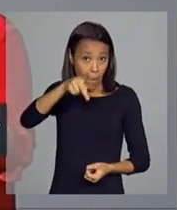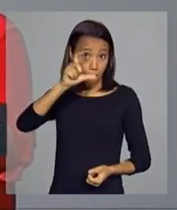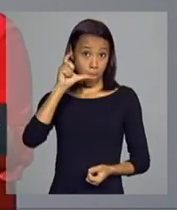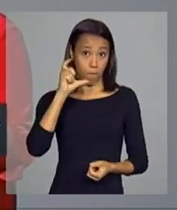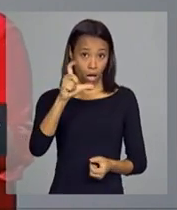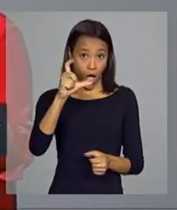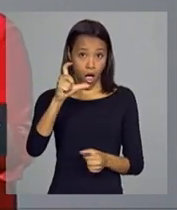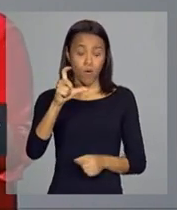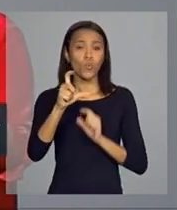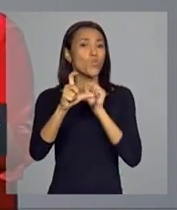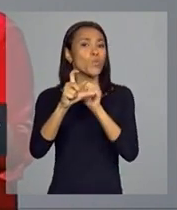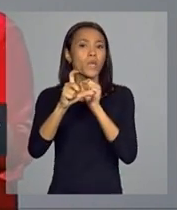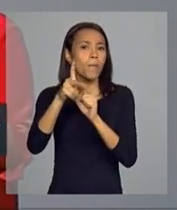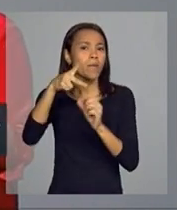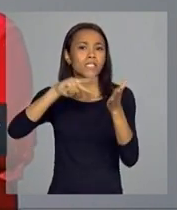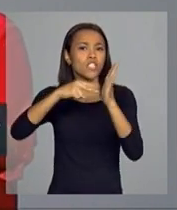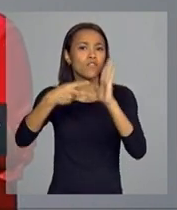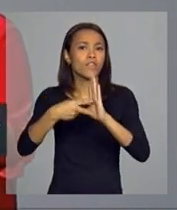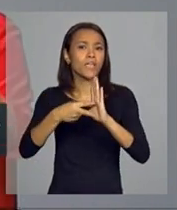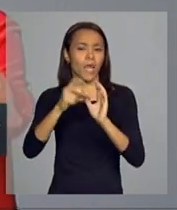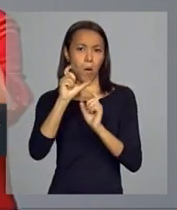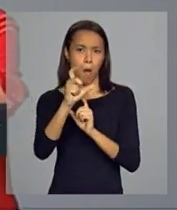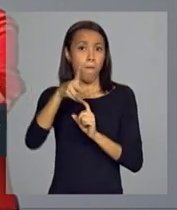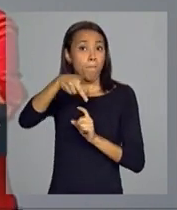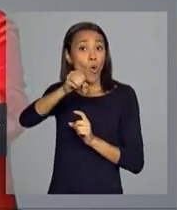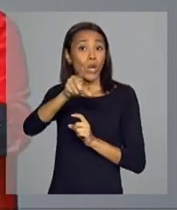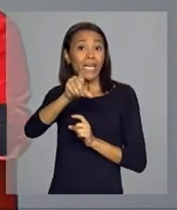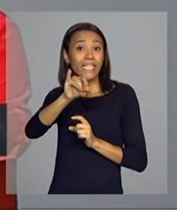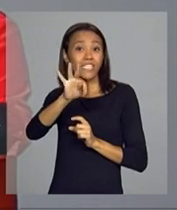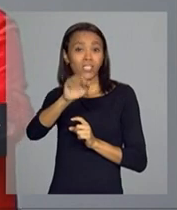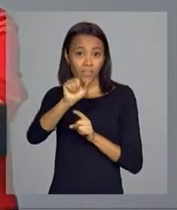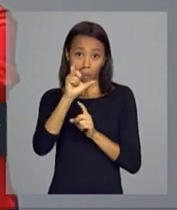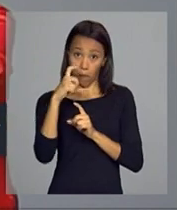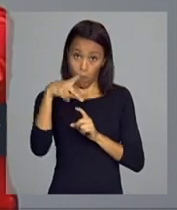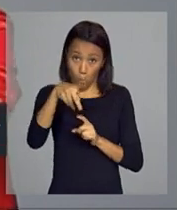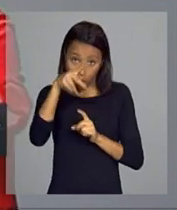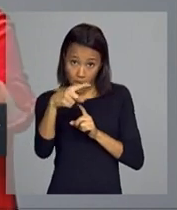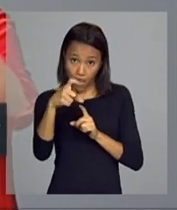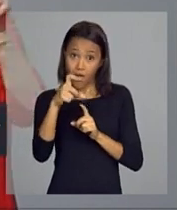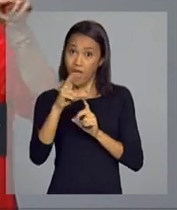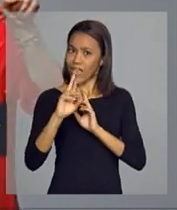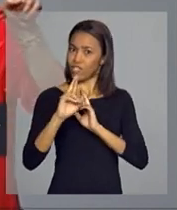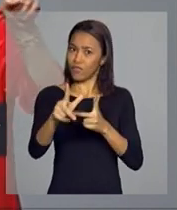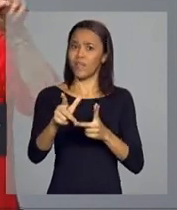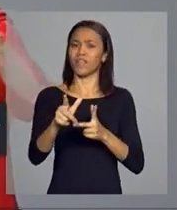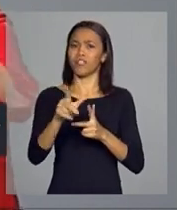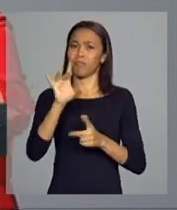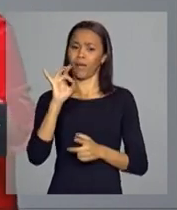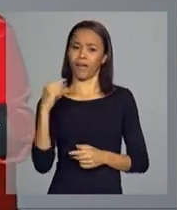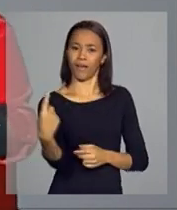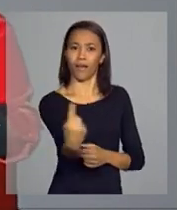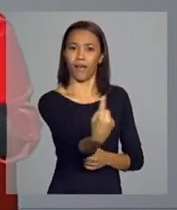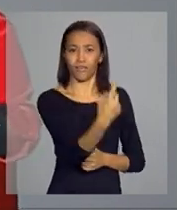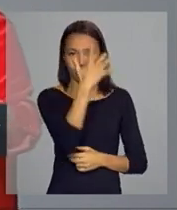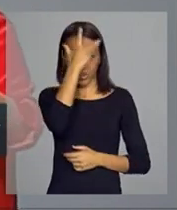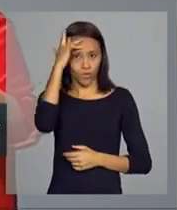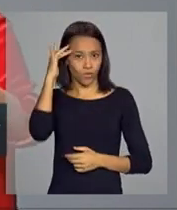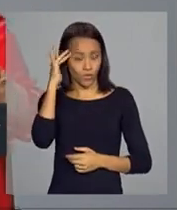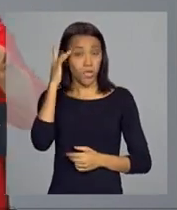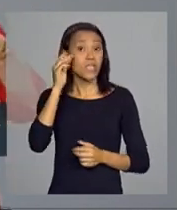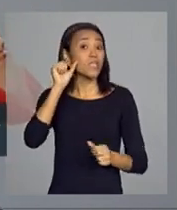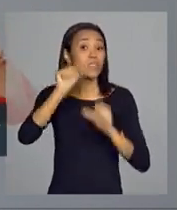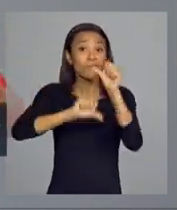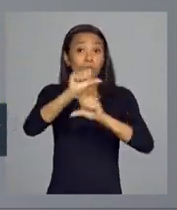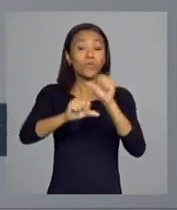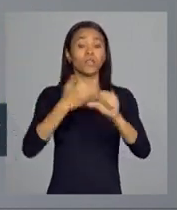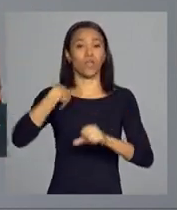maiúsculo é política que faz a diferença para a população, que faz a diferença para cada um de nós, que muda